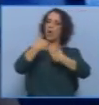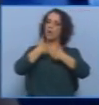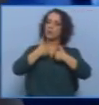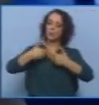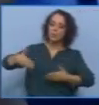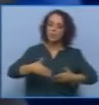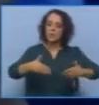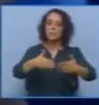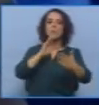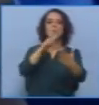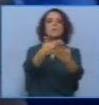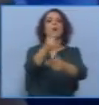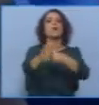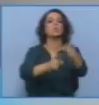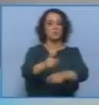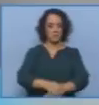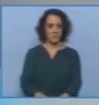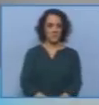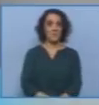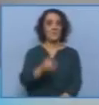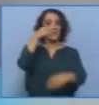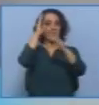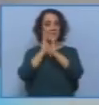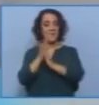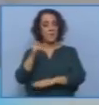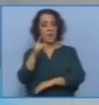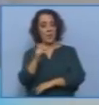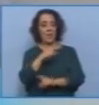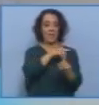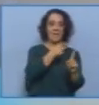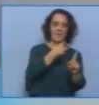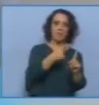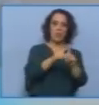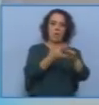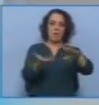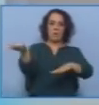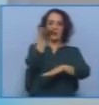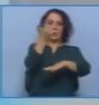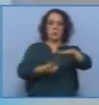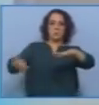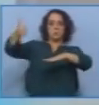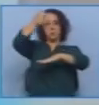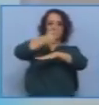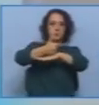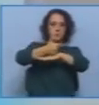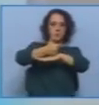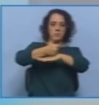servir. A irmã Paula, mas nós já, aqui o Padre Manuel falava no pedestal e há uma